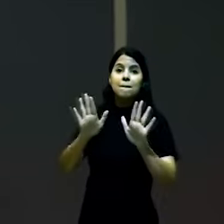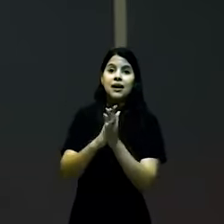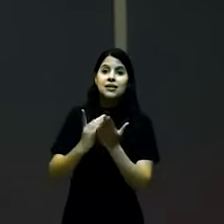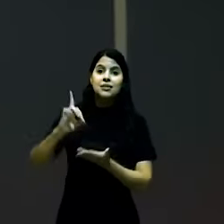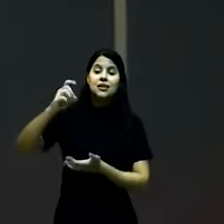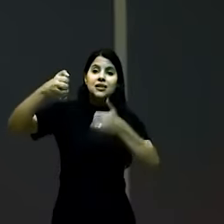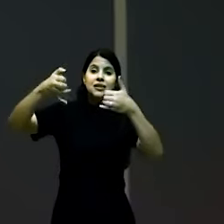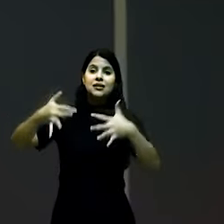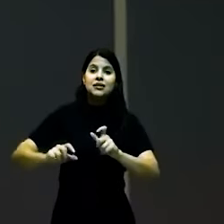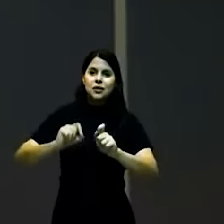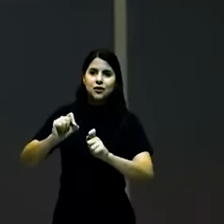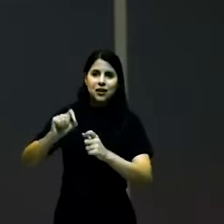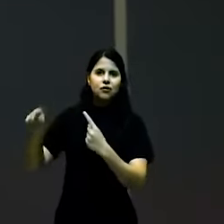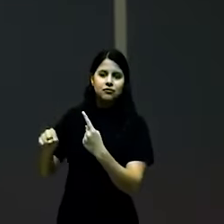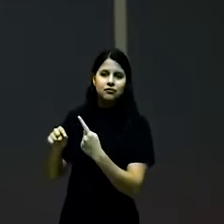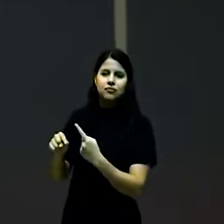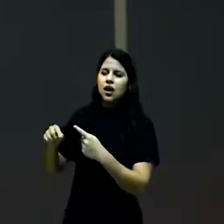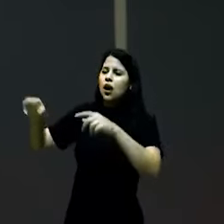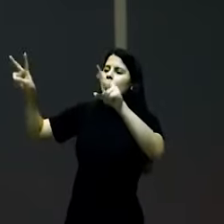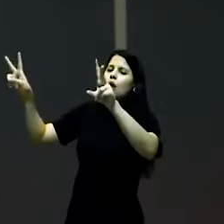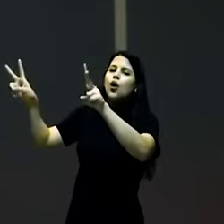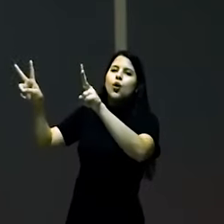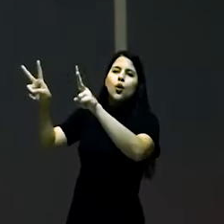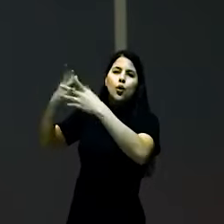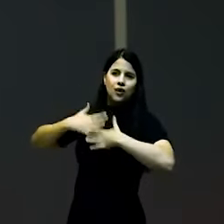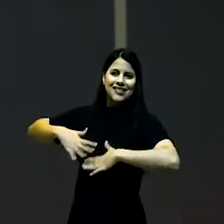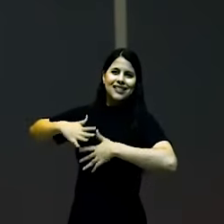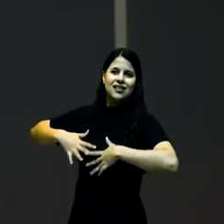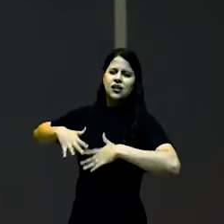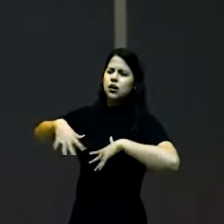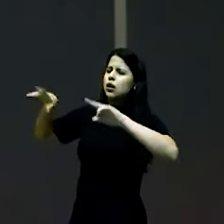que depois veio uma brisa suave,